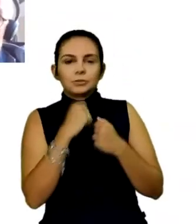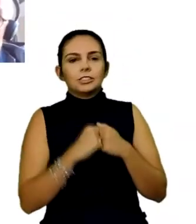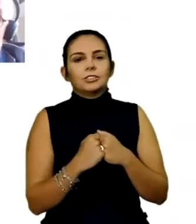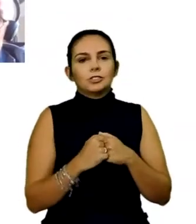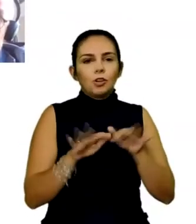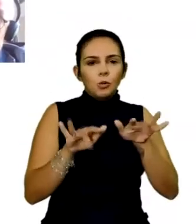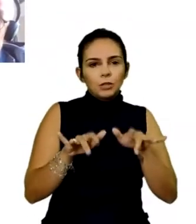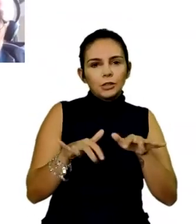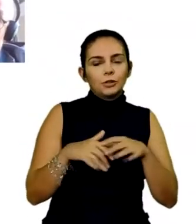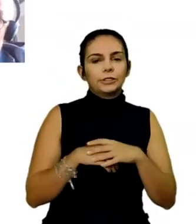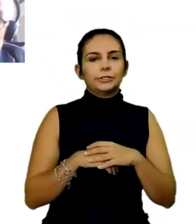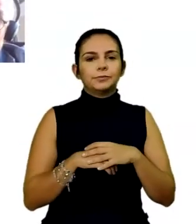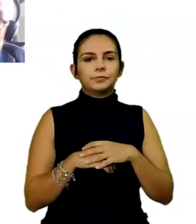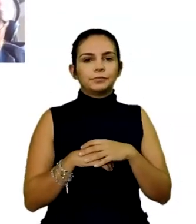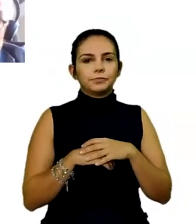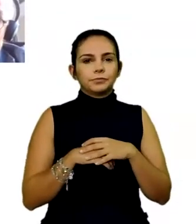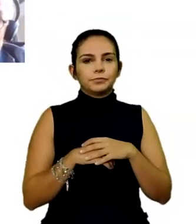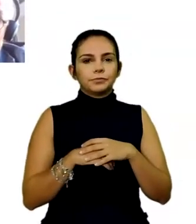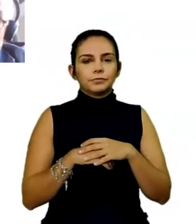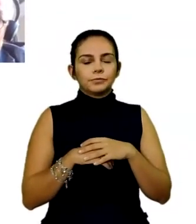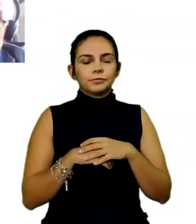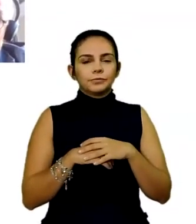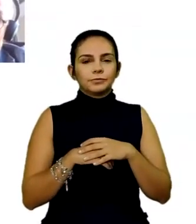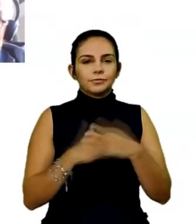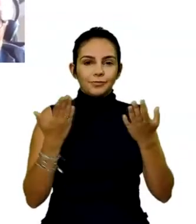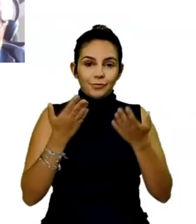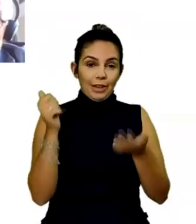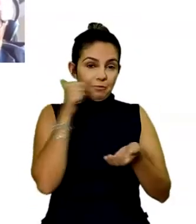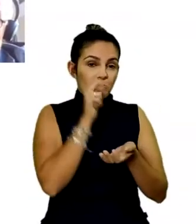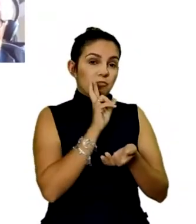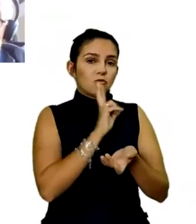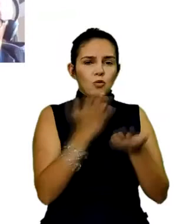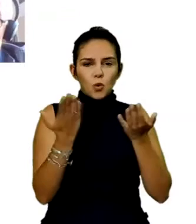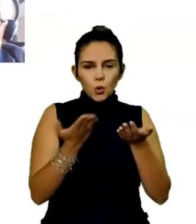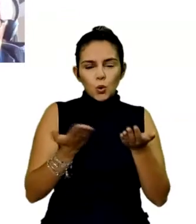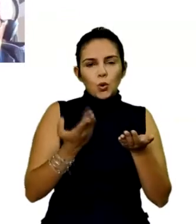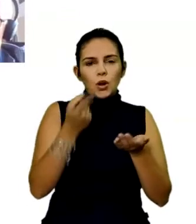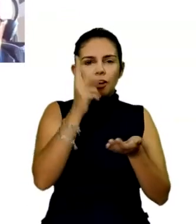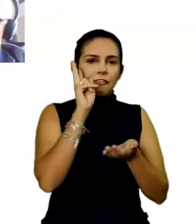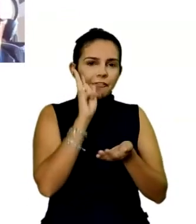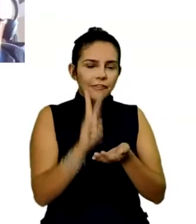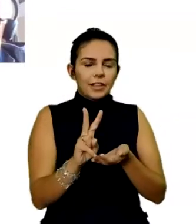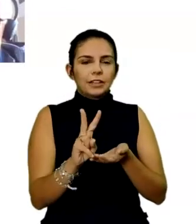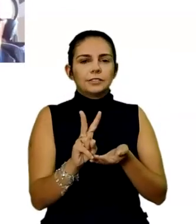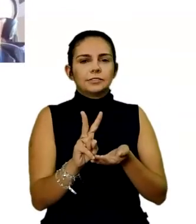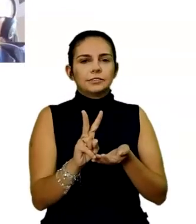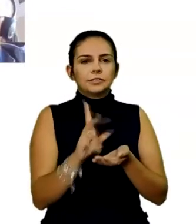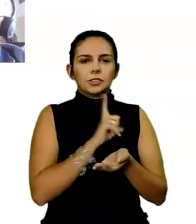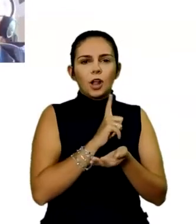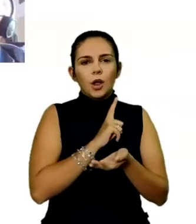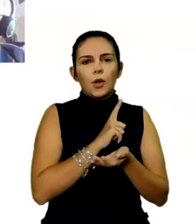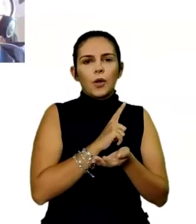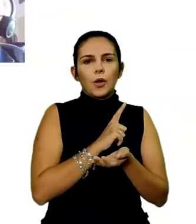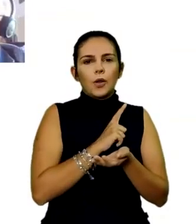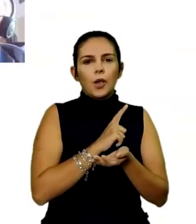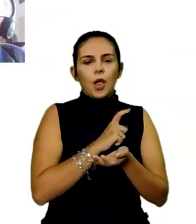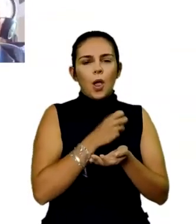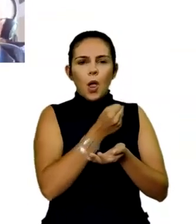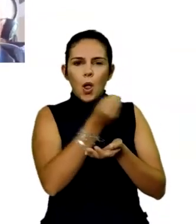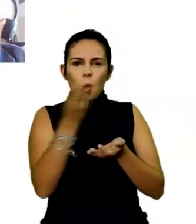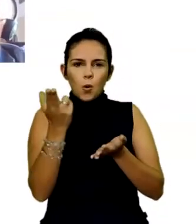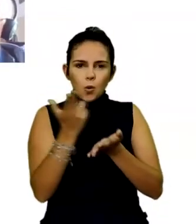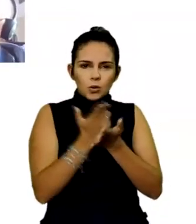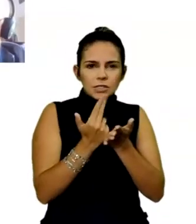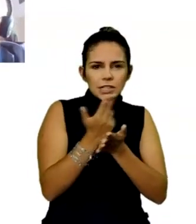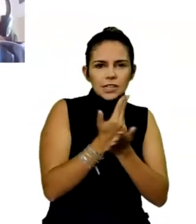os computadores. Hoje em dia, você vê, existem algumas